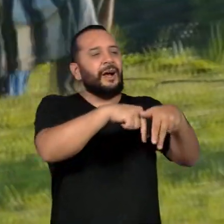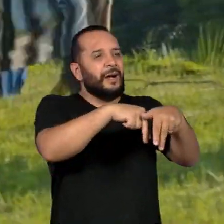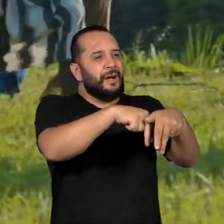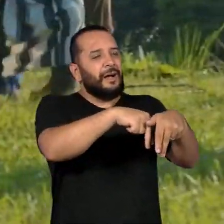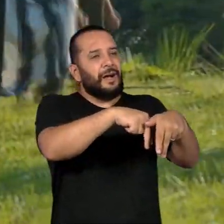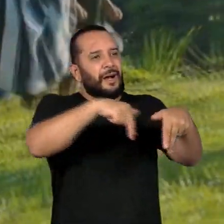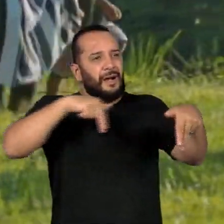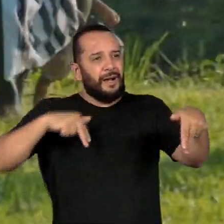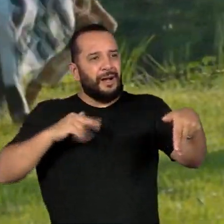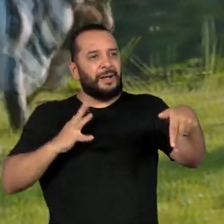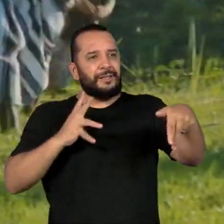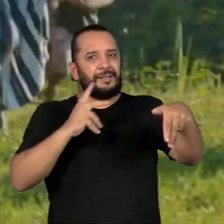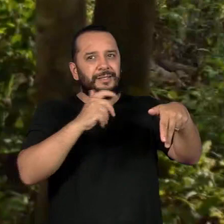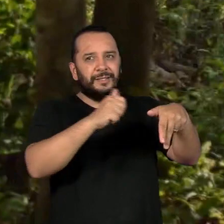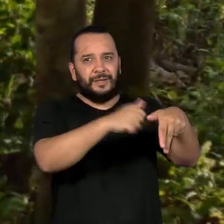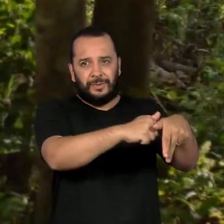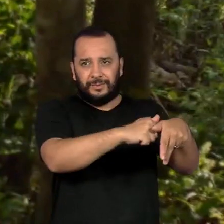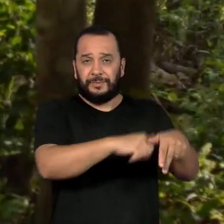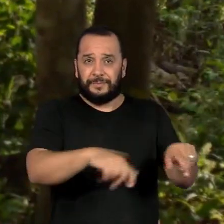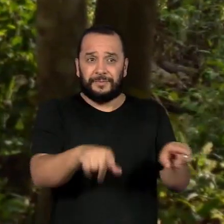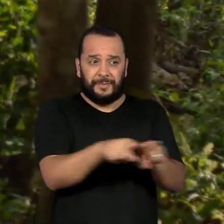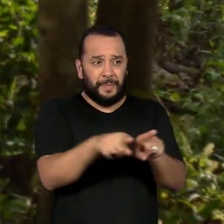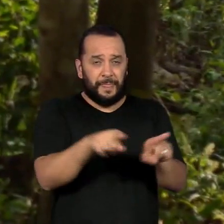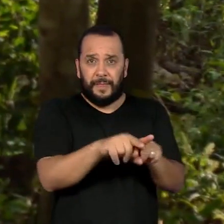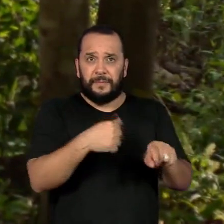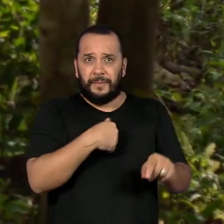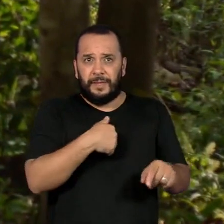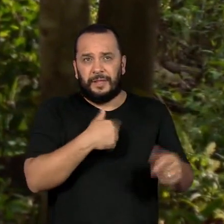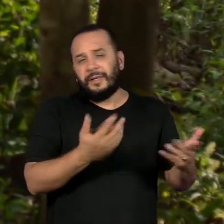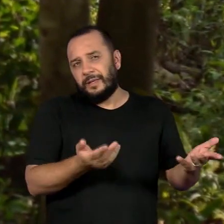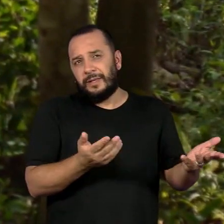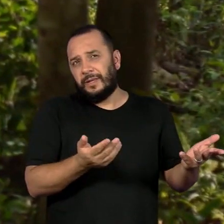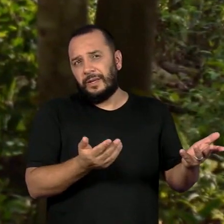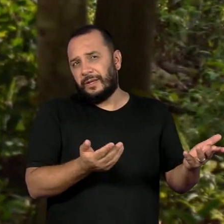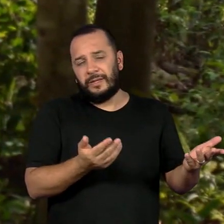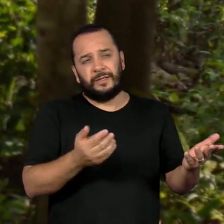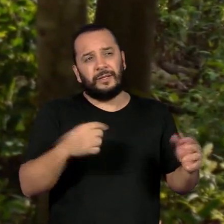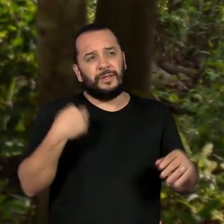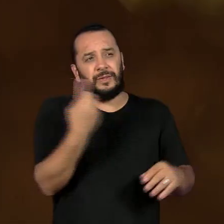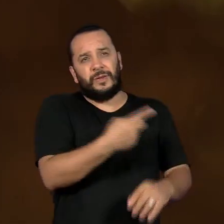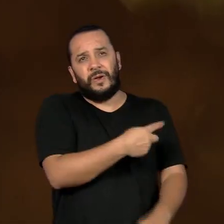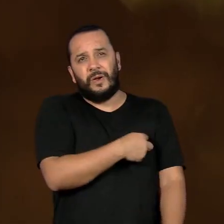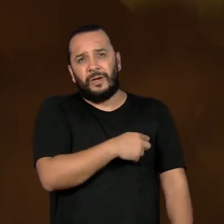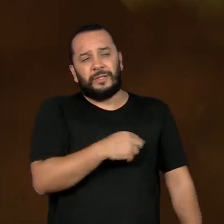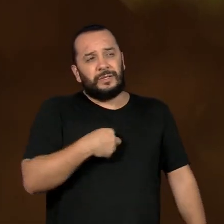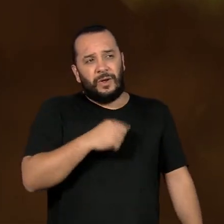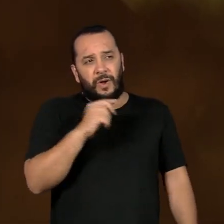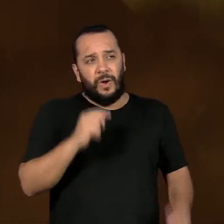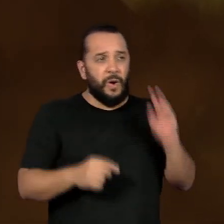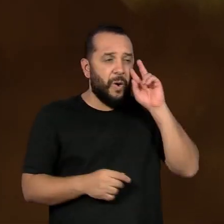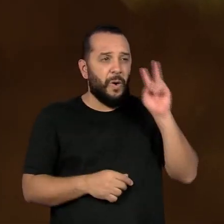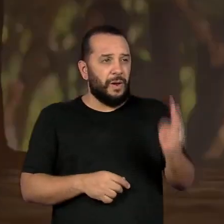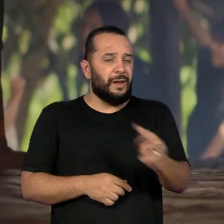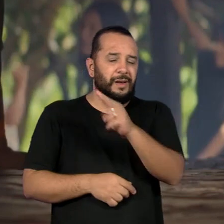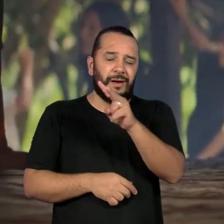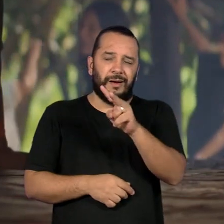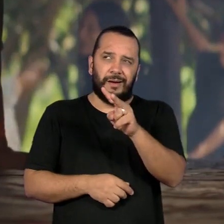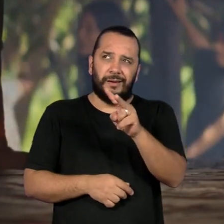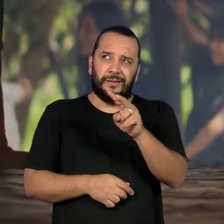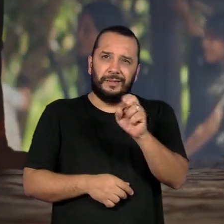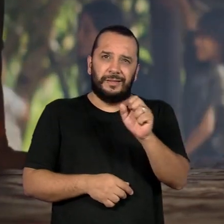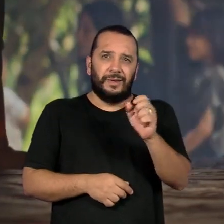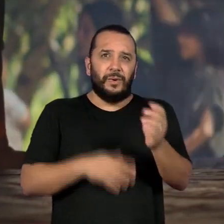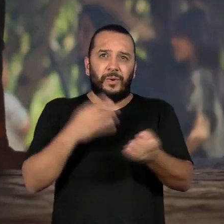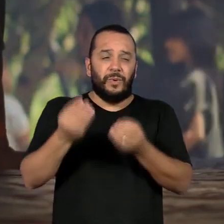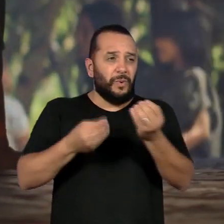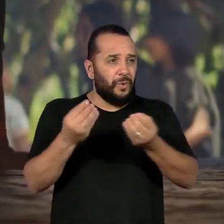dos Axaninka. A biomimética é voltar o olhar, é relembrar. Né? Então, olhar esse, como o